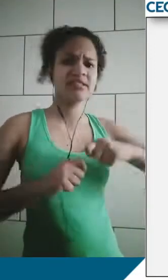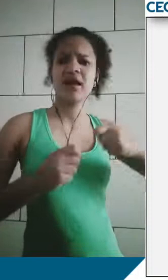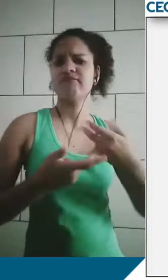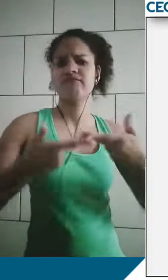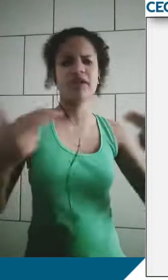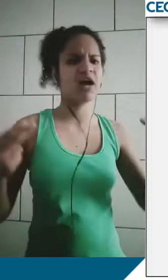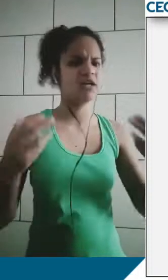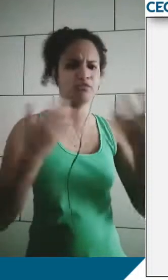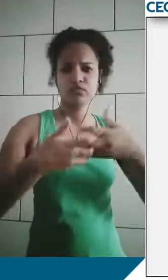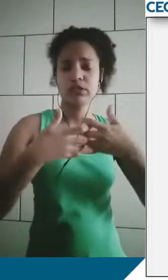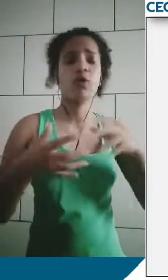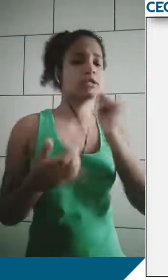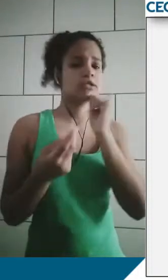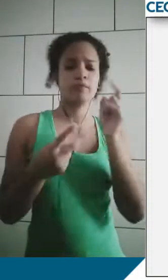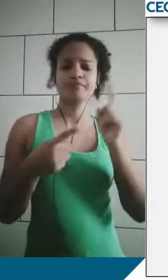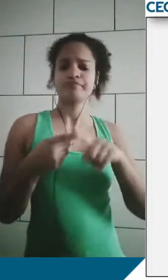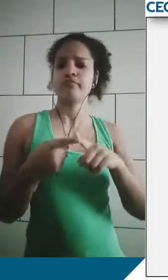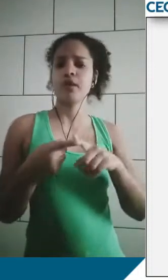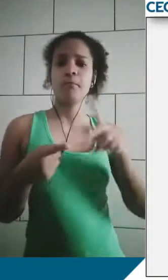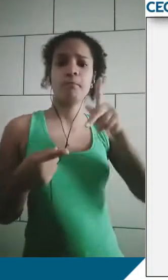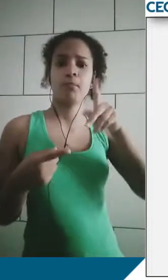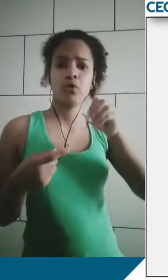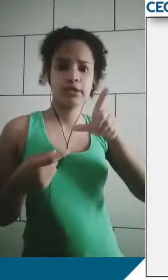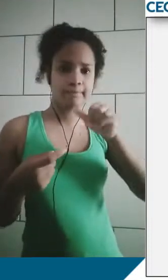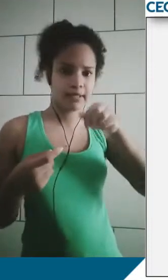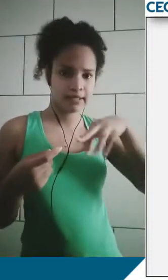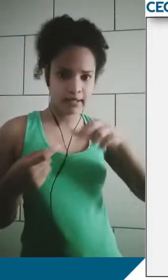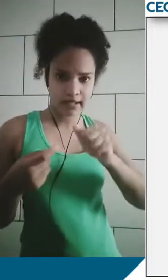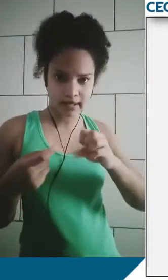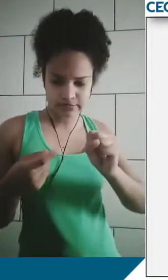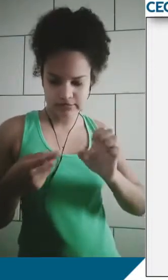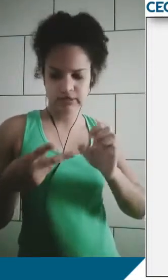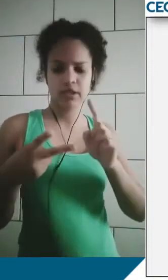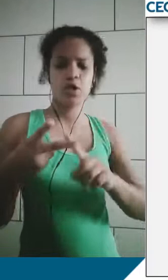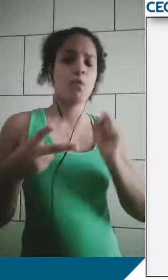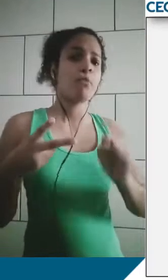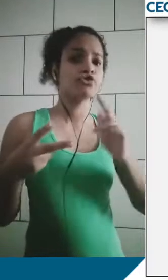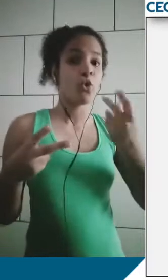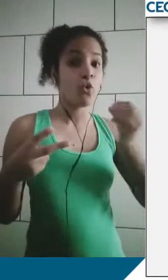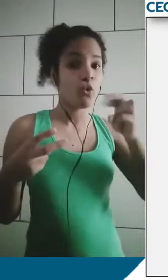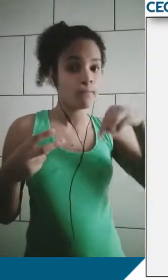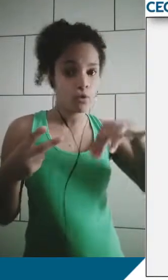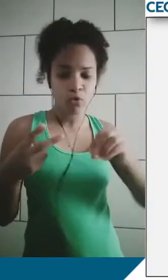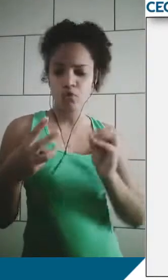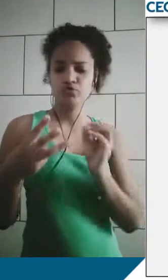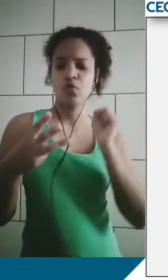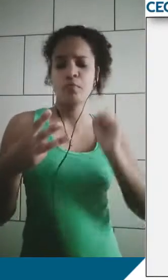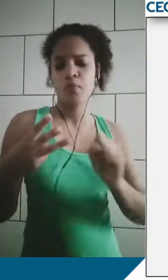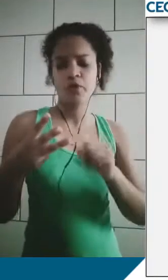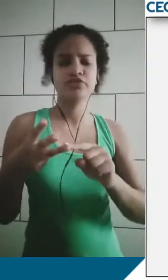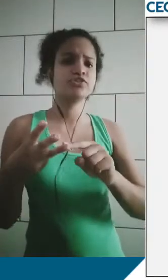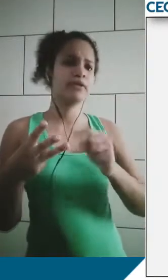enzimas, como a própria DNA polimerase, por exemplo, podem ser hormônios, podem ser proteínas de membrana, que vão controlar